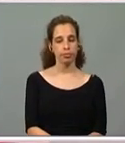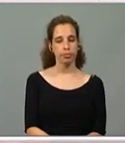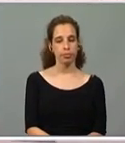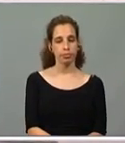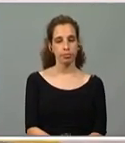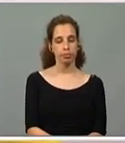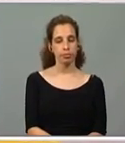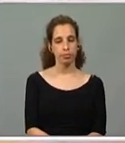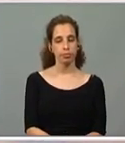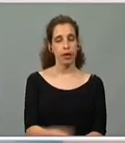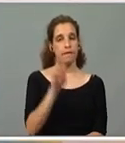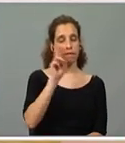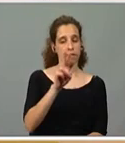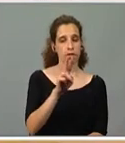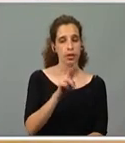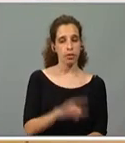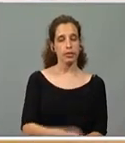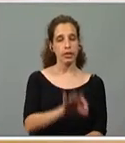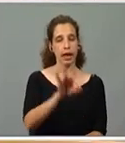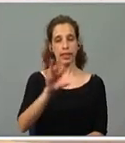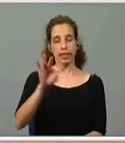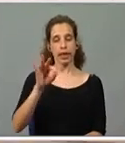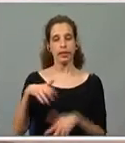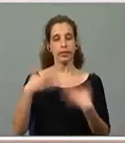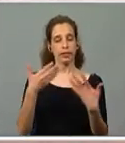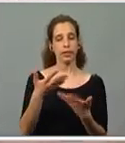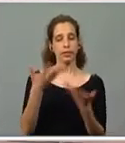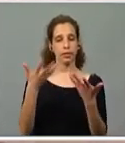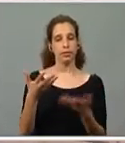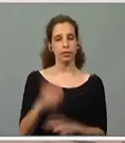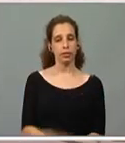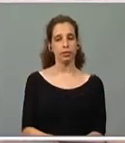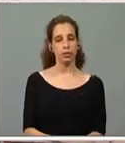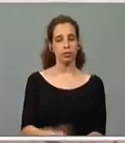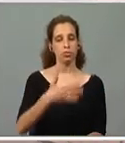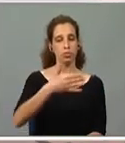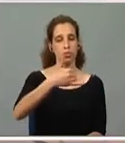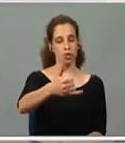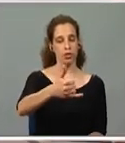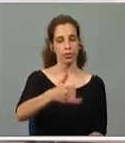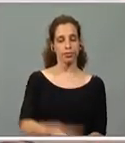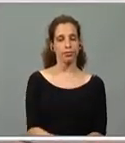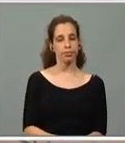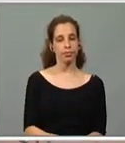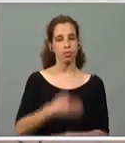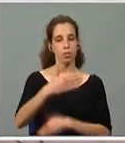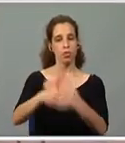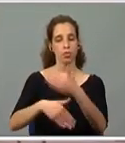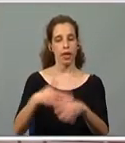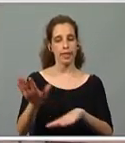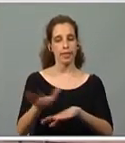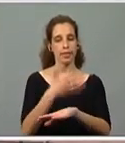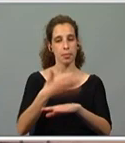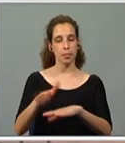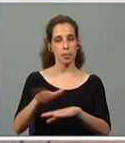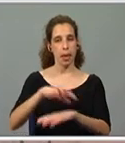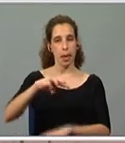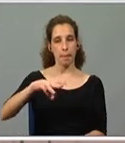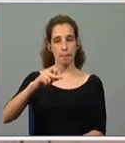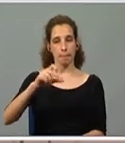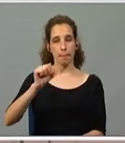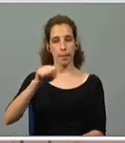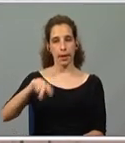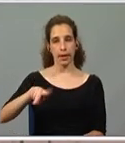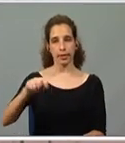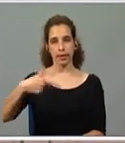Ora, vimos a dissolução seletiva e então passamos para o próximo processo, que é a separação magnética. A